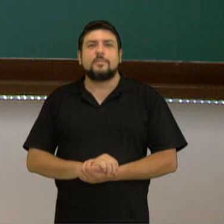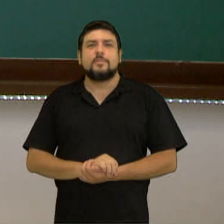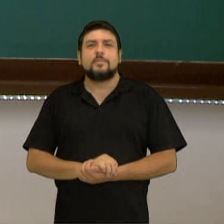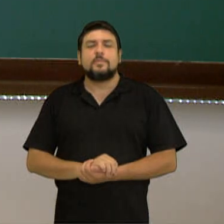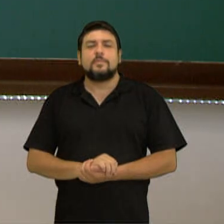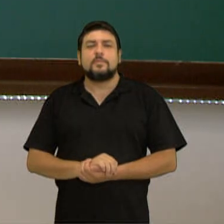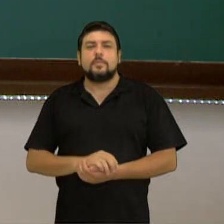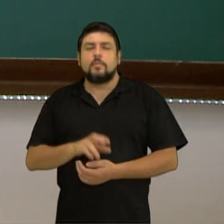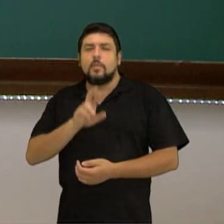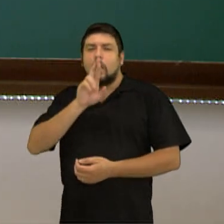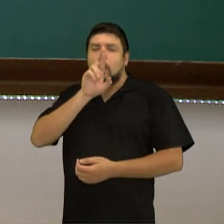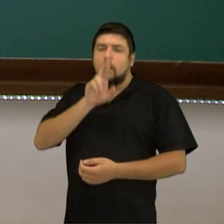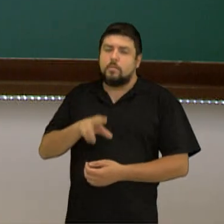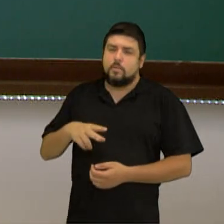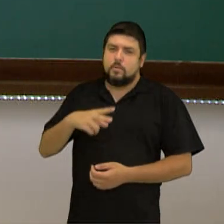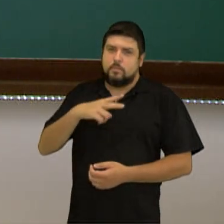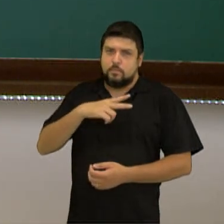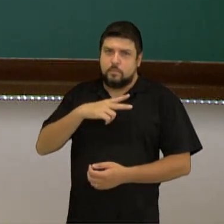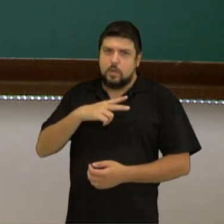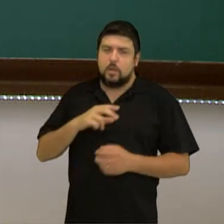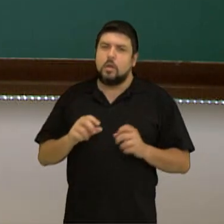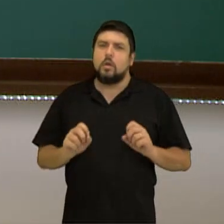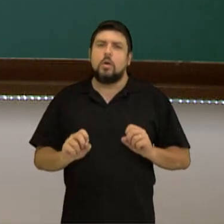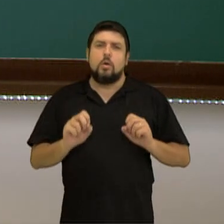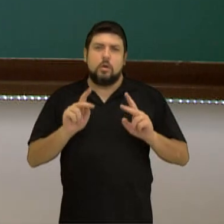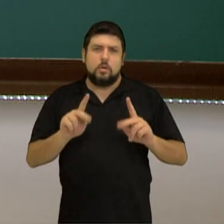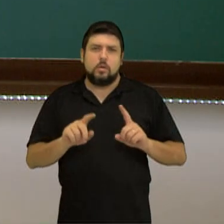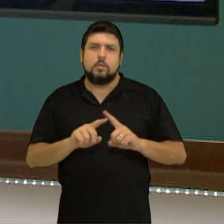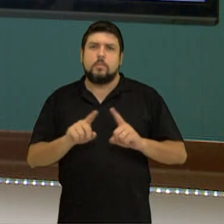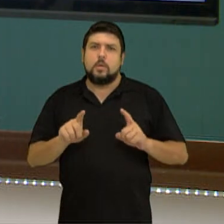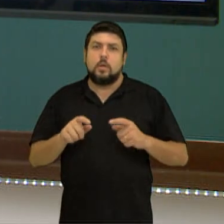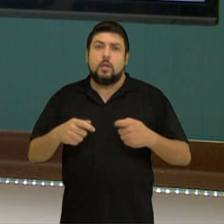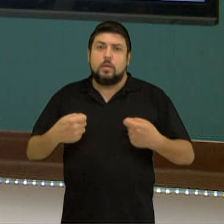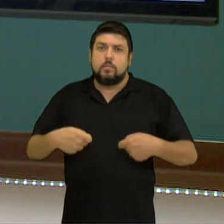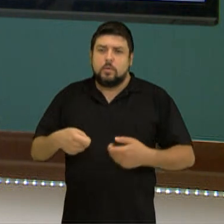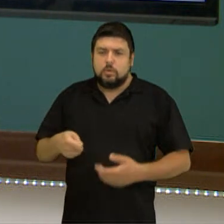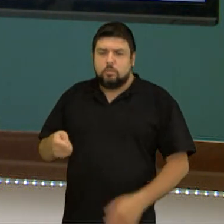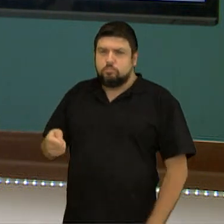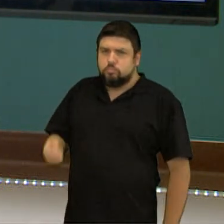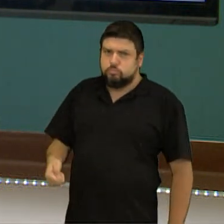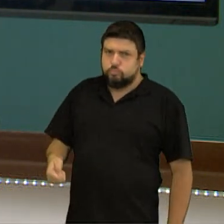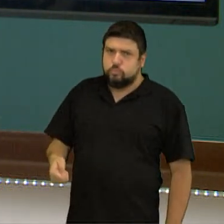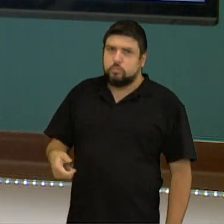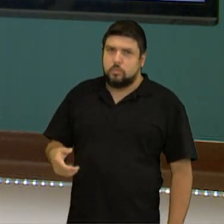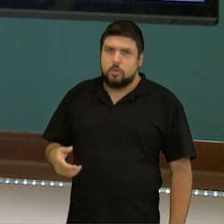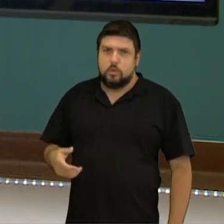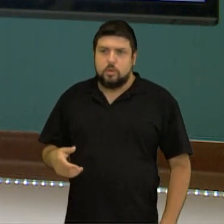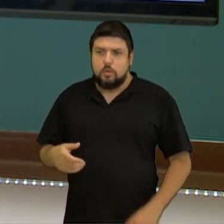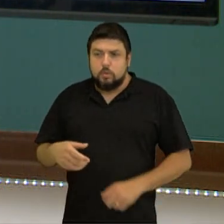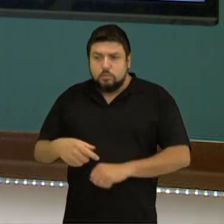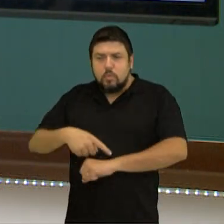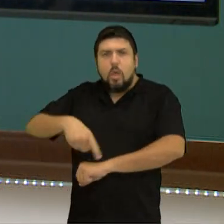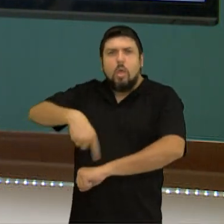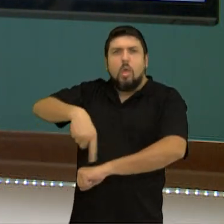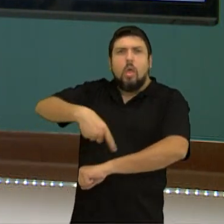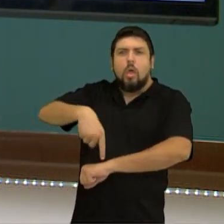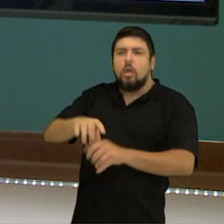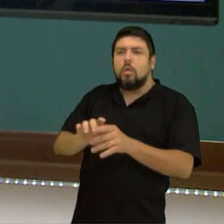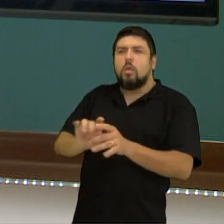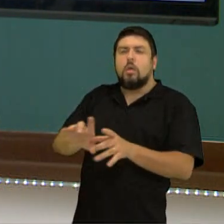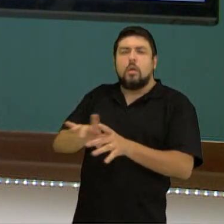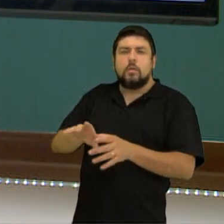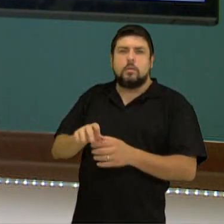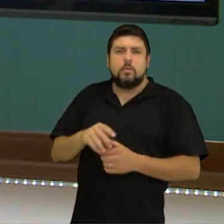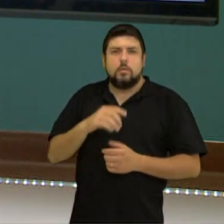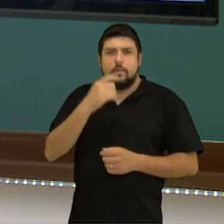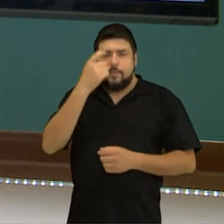A resposta é pessoal, né, gente? Mas é claro que um limite tem que ser imposto. Tudo em excesso não é bom. Pensem melhor aí, discutam aí